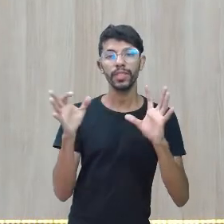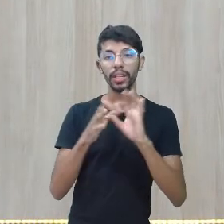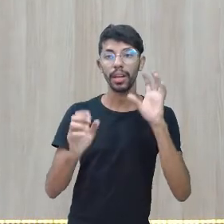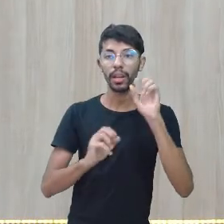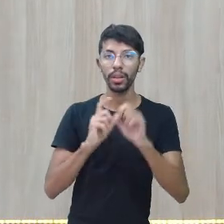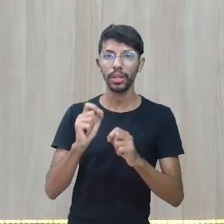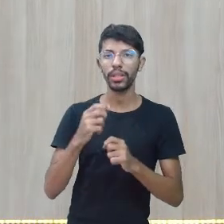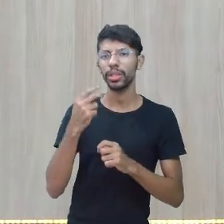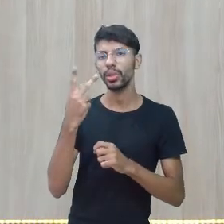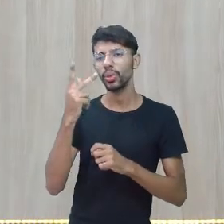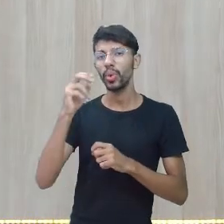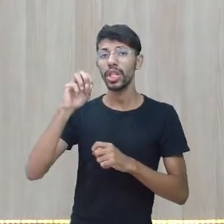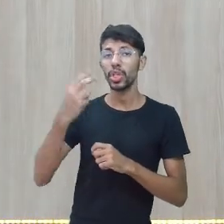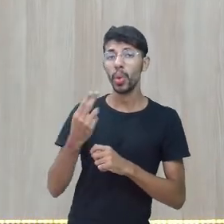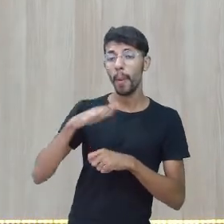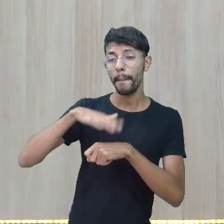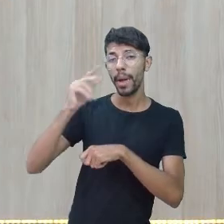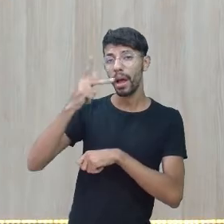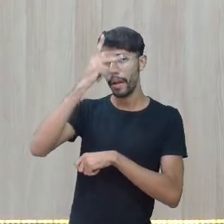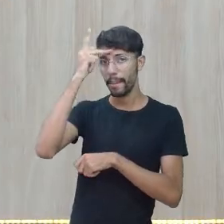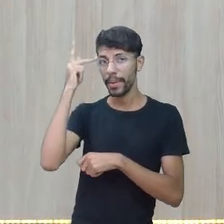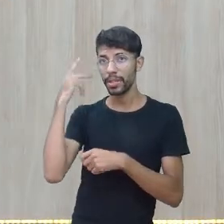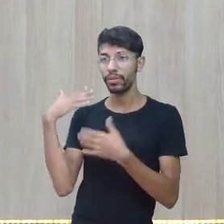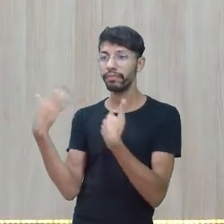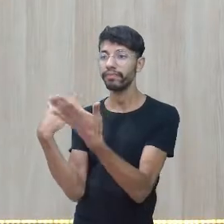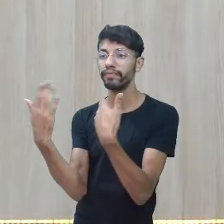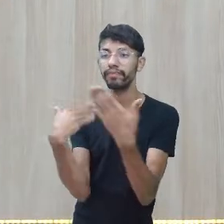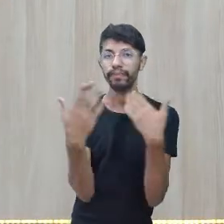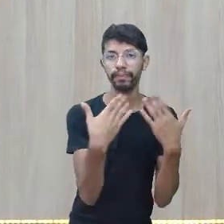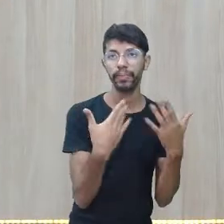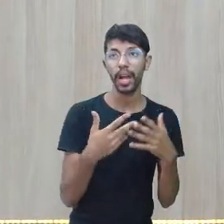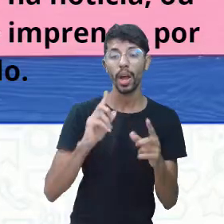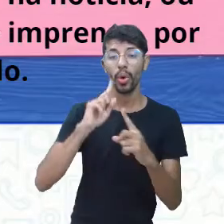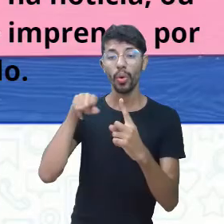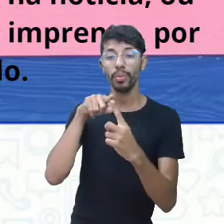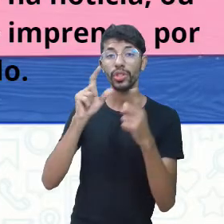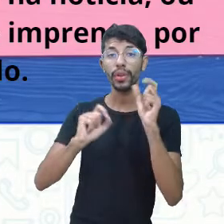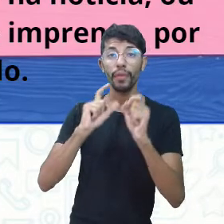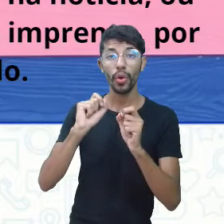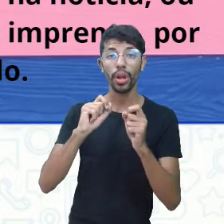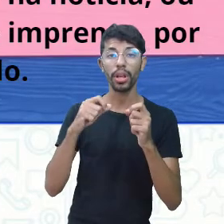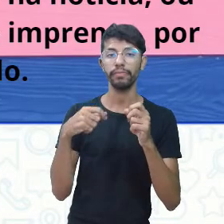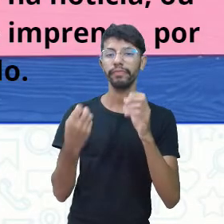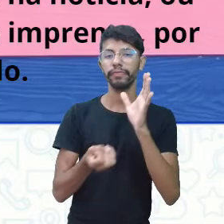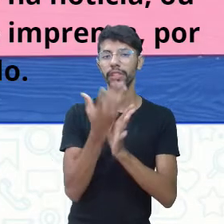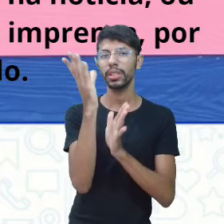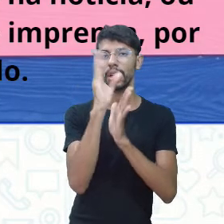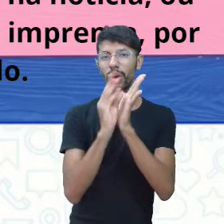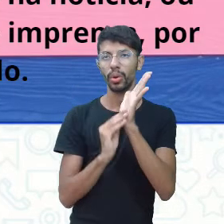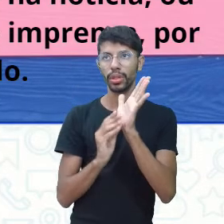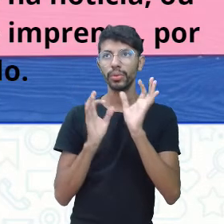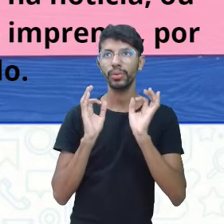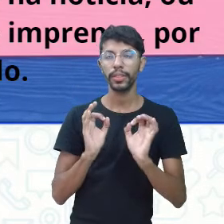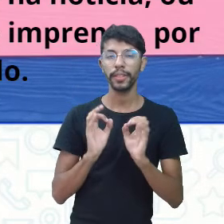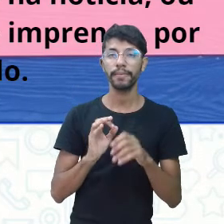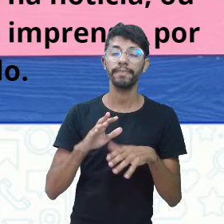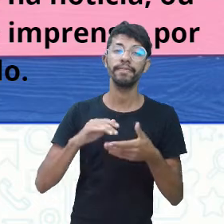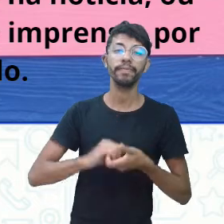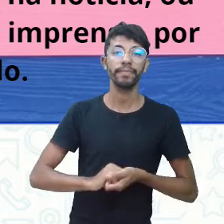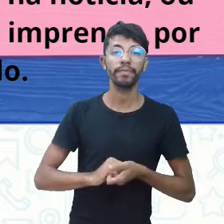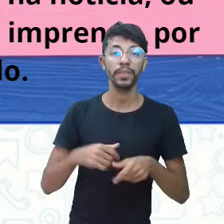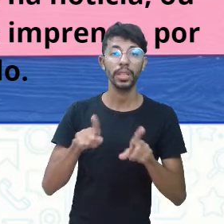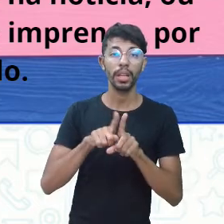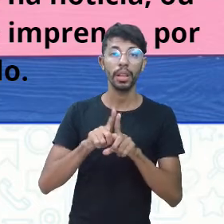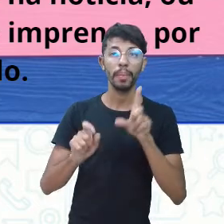mais pessoas, a fim de produzir algum conteúdo. E a entrevista jornalística, que é talvez aí a mais conhecida,